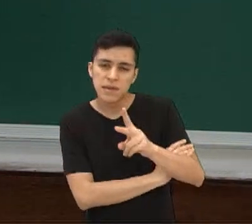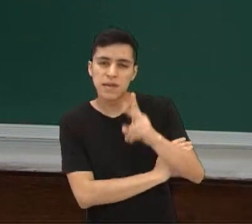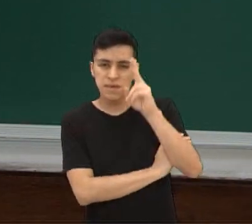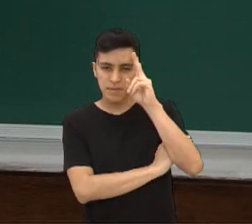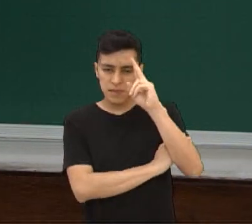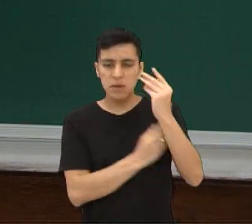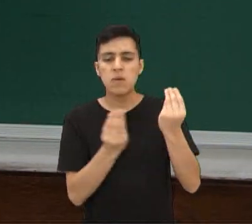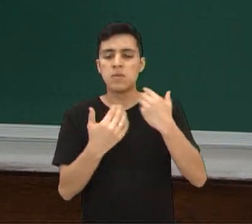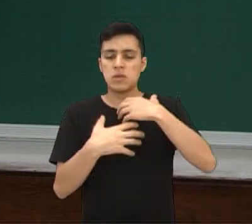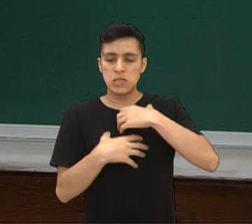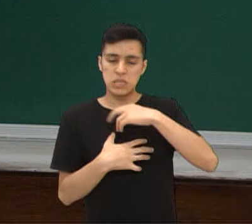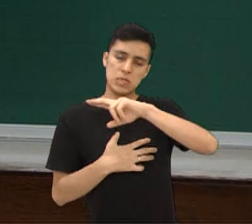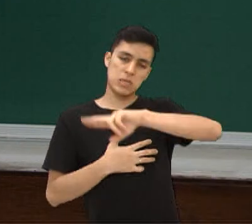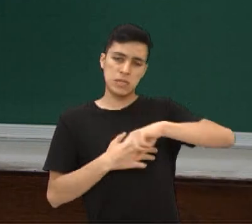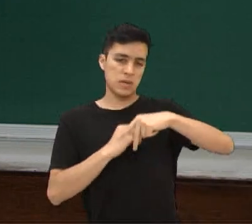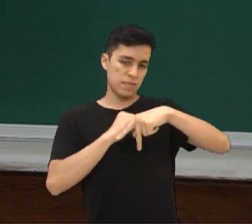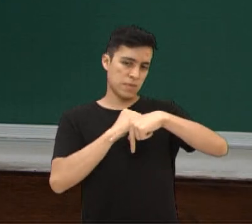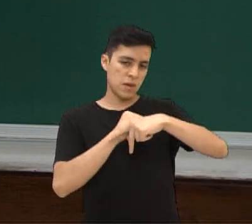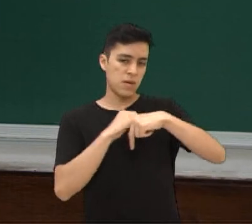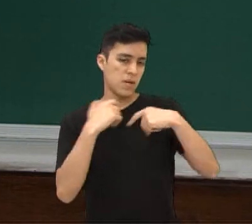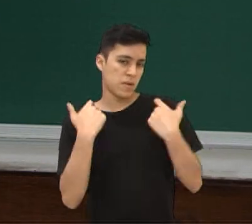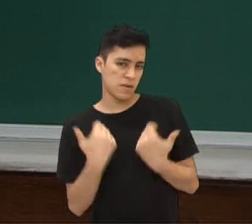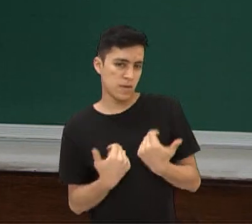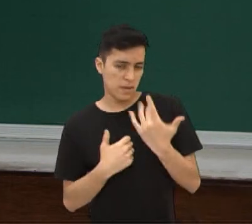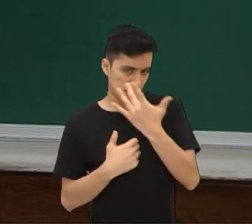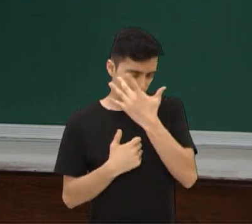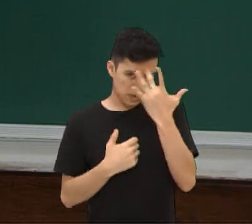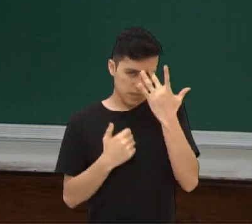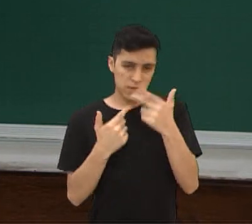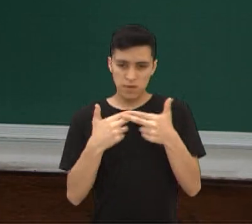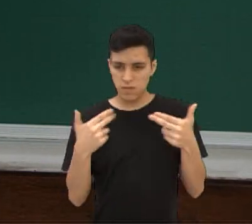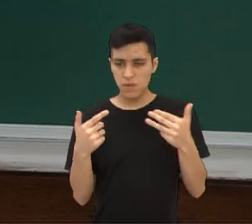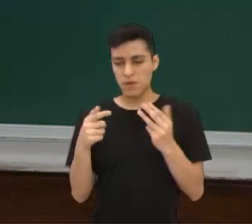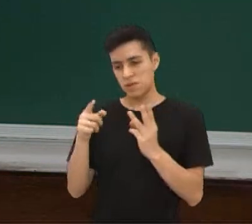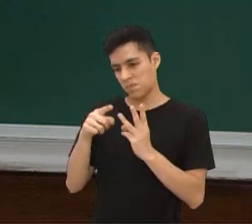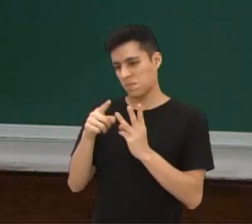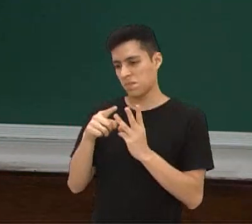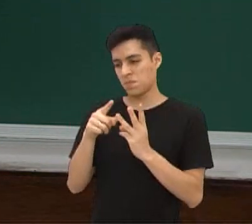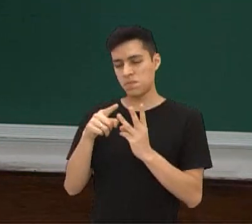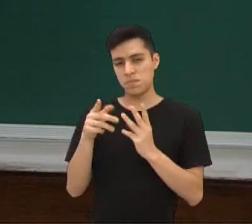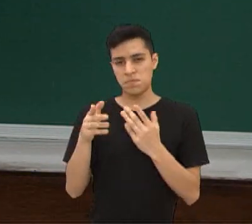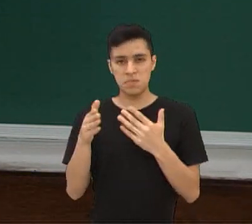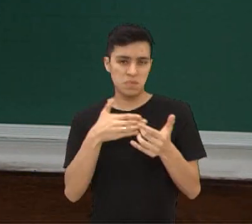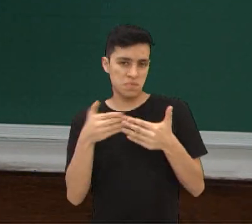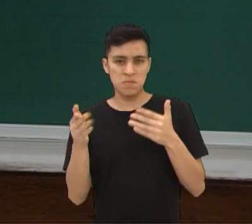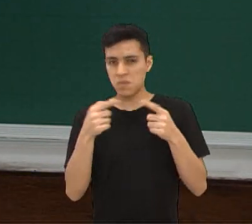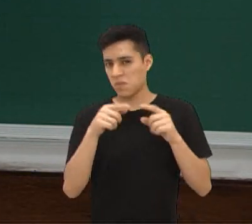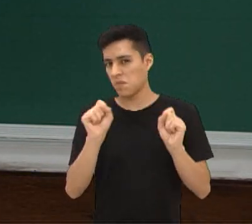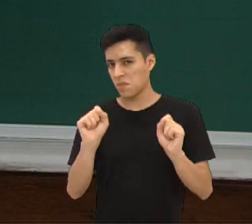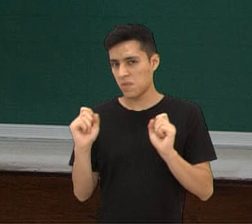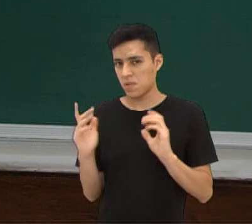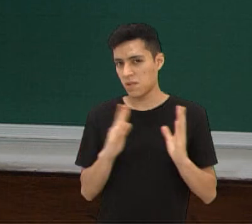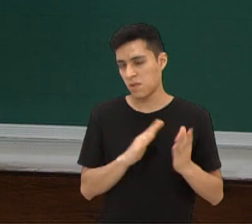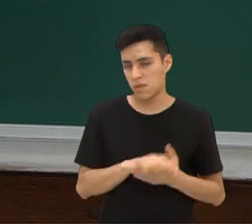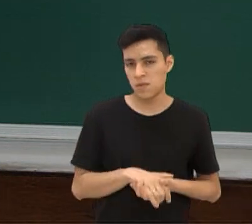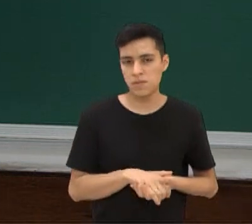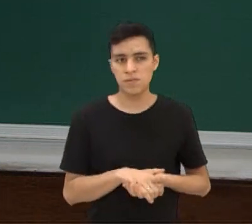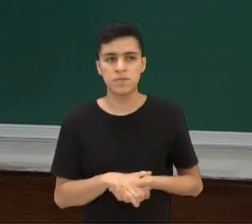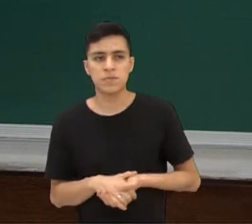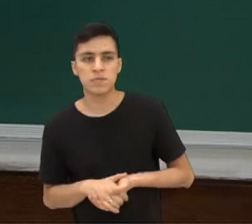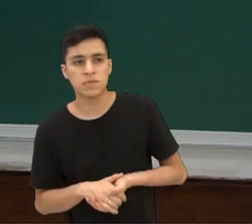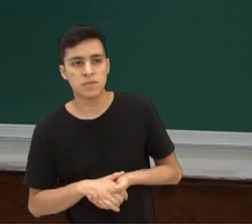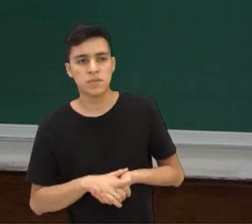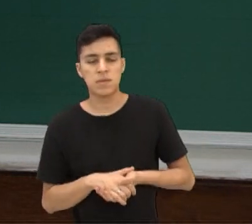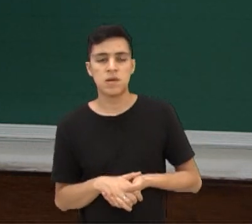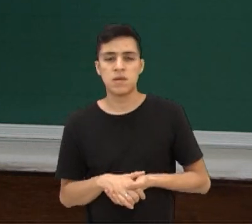dos pronomes who, which e that. Pessoa, coisa e ambos. Ok? Rewrite the sentences using